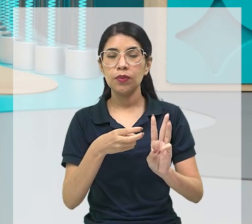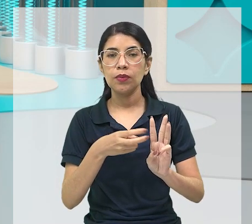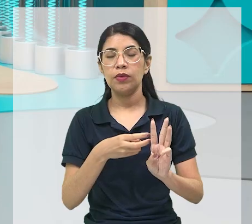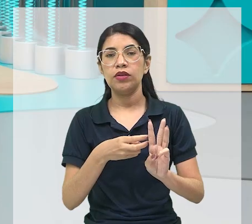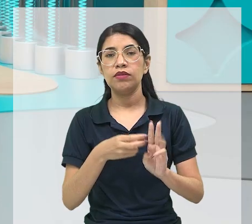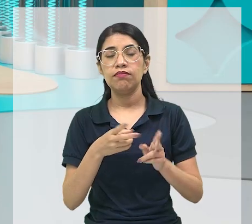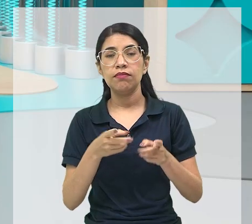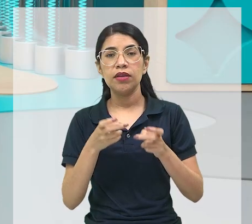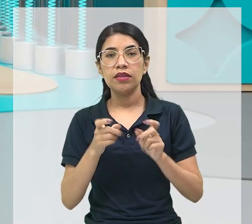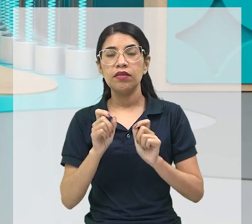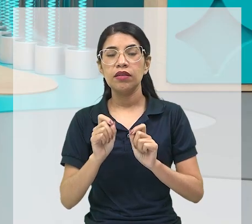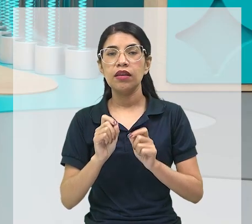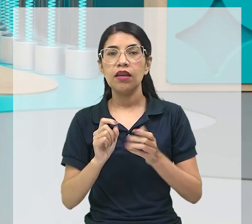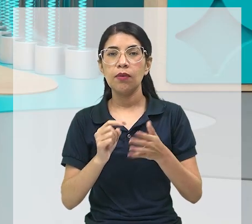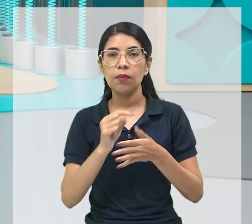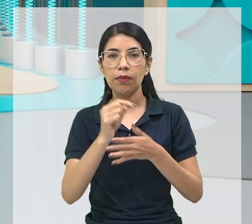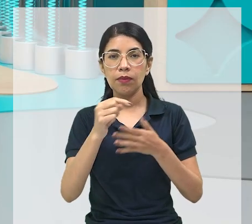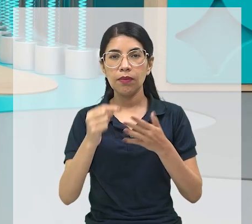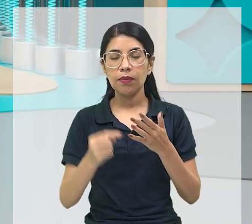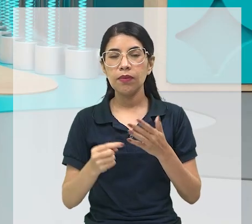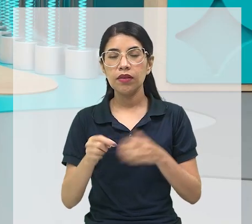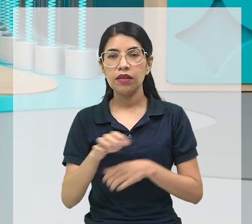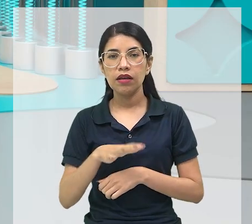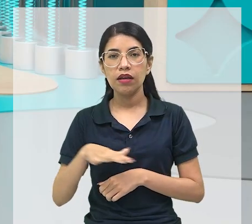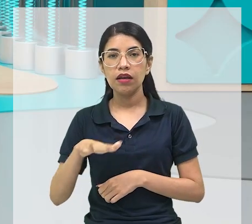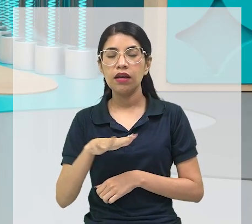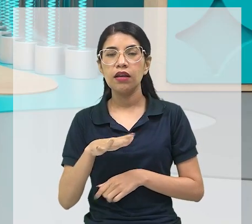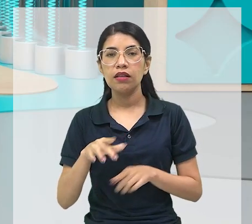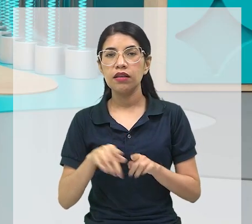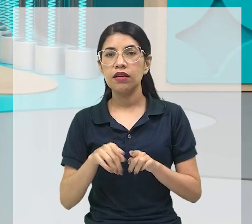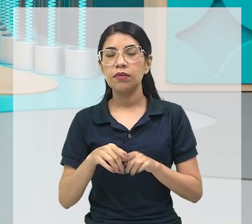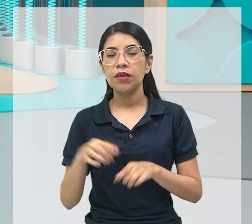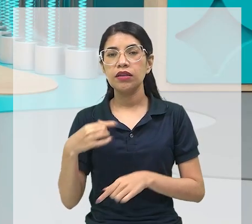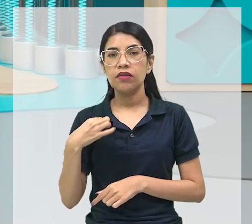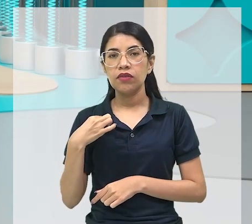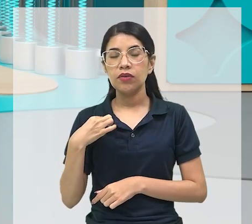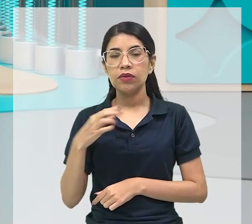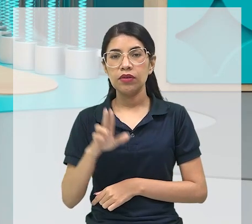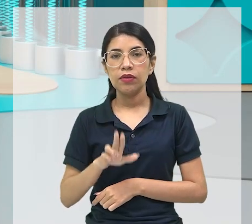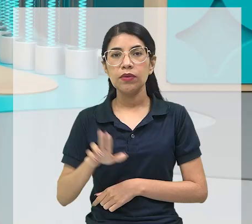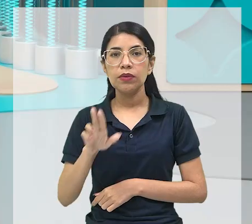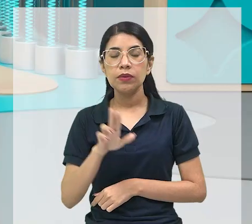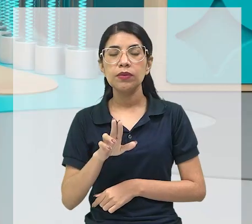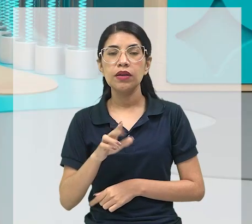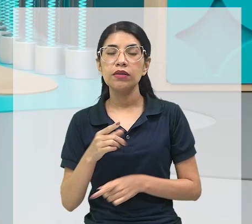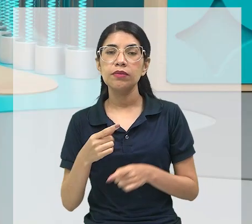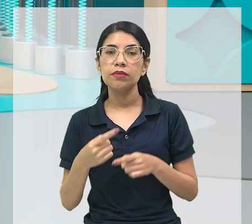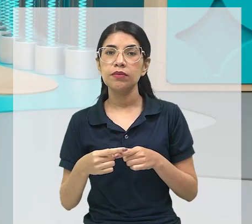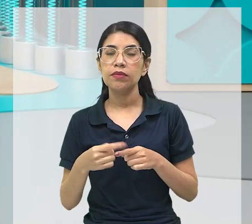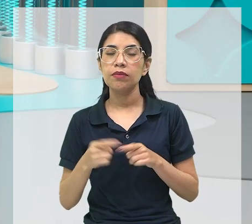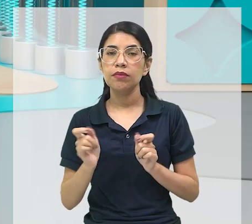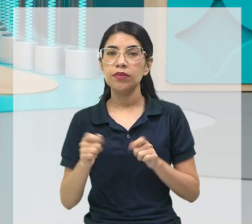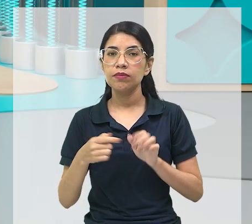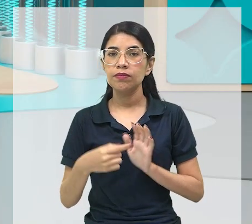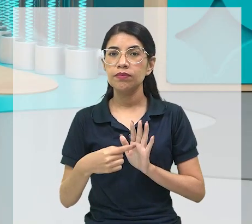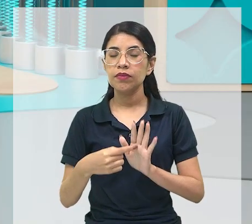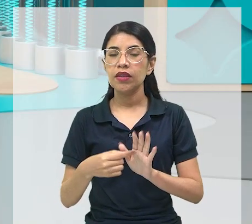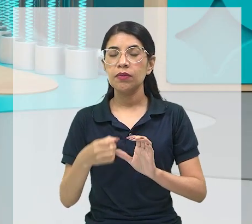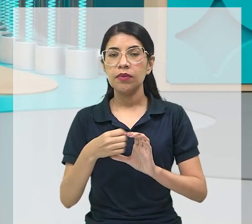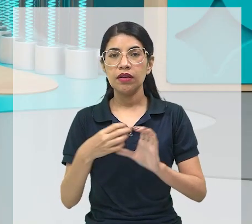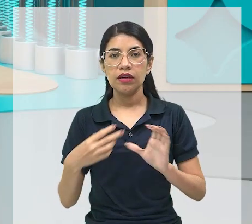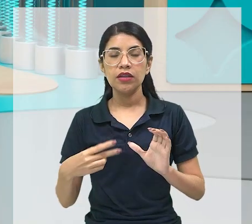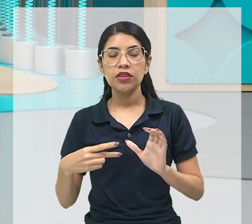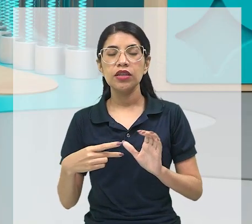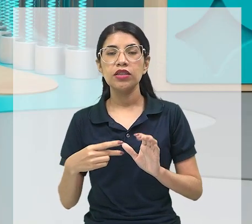então a gente percebe os elementos cênicos, os elementos do figurino que ele colocou, justamente para trazer essa